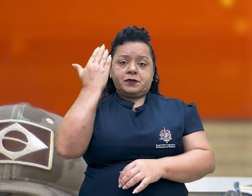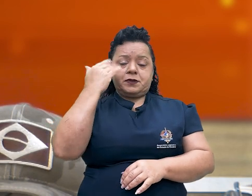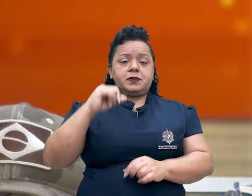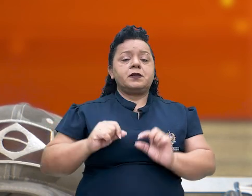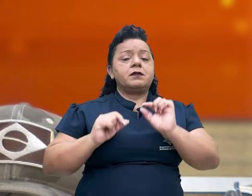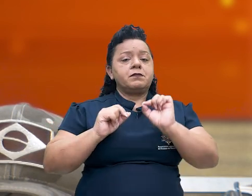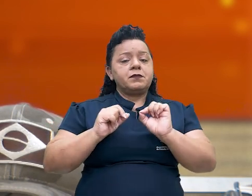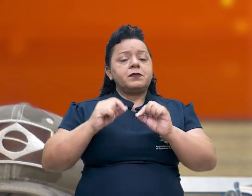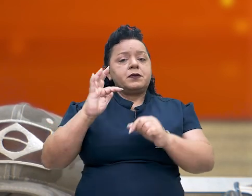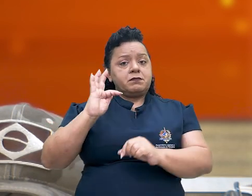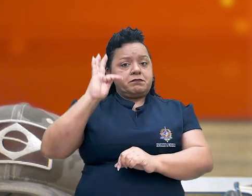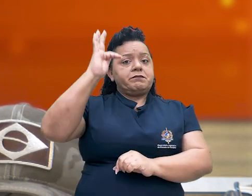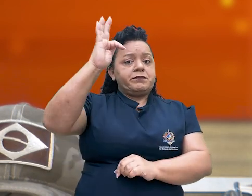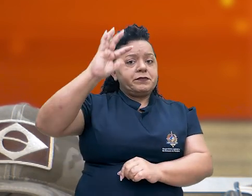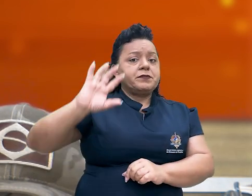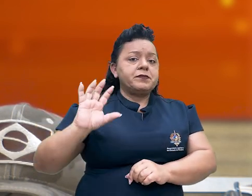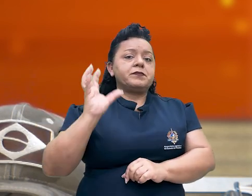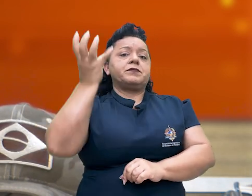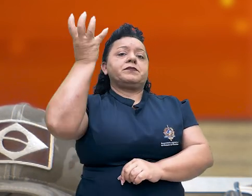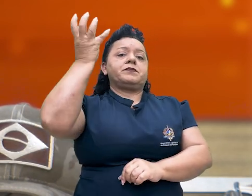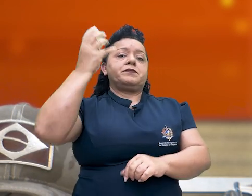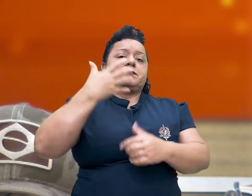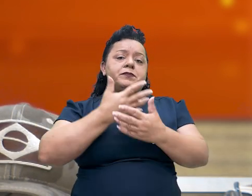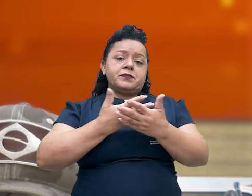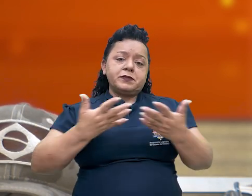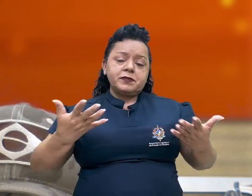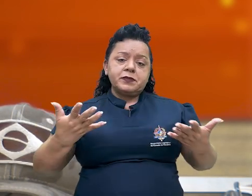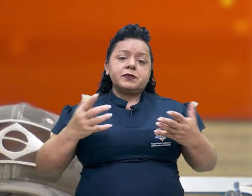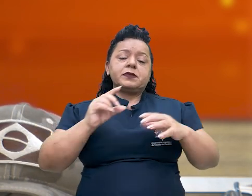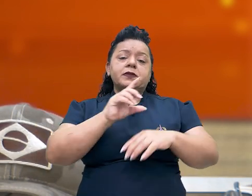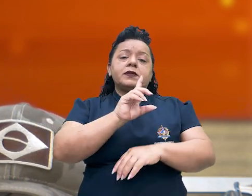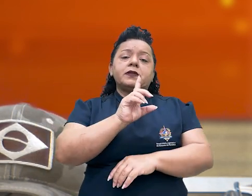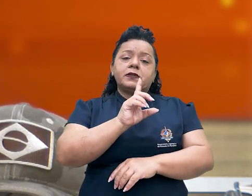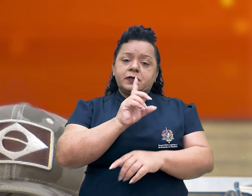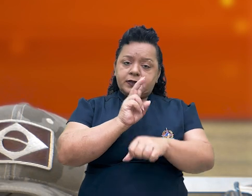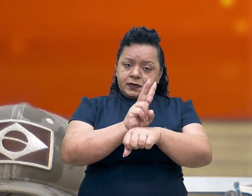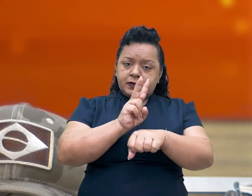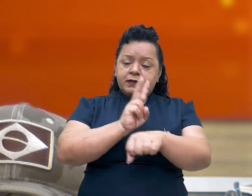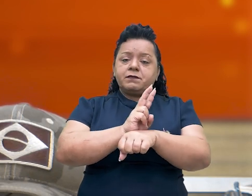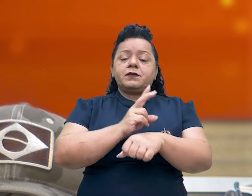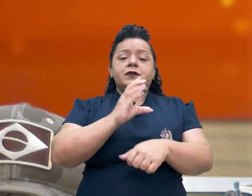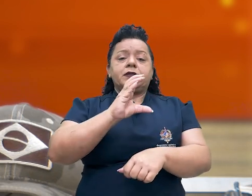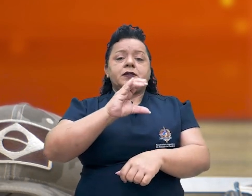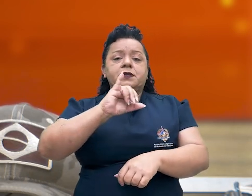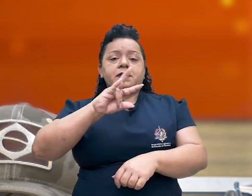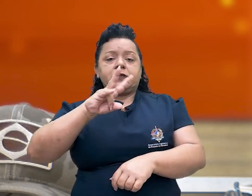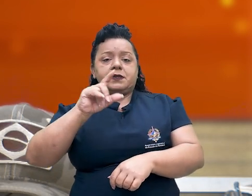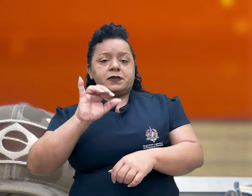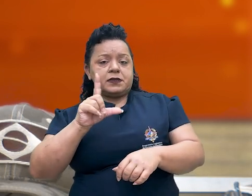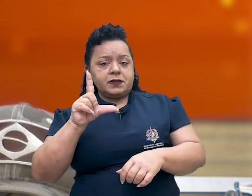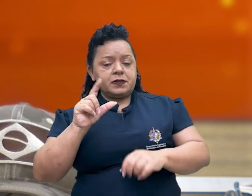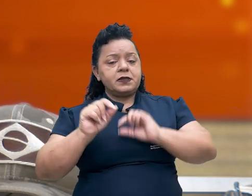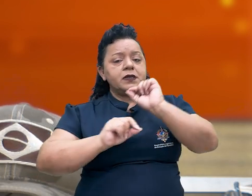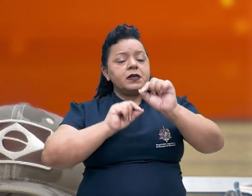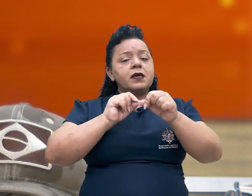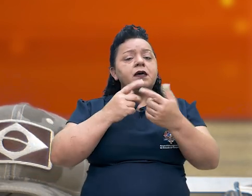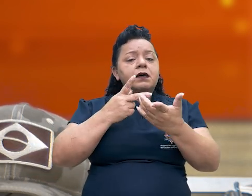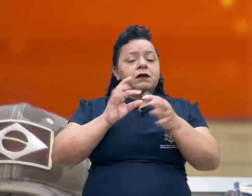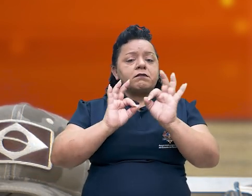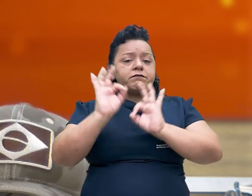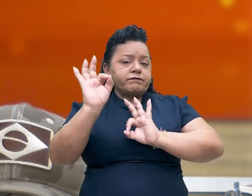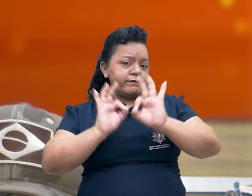previa já essa este forte né que é o verão amazônico e a Defesa Civil também vem fazer seu planejamento em